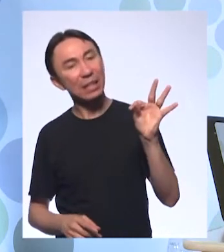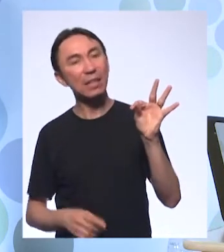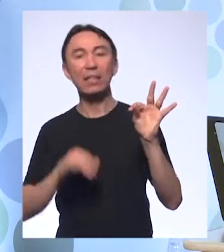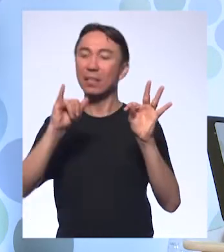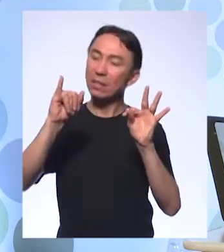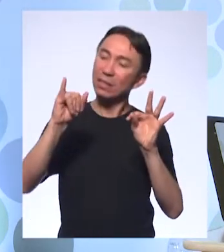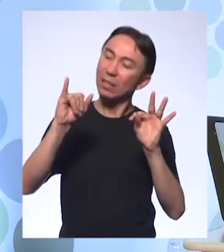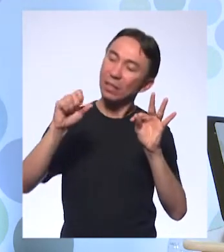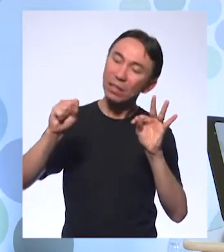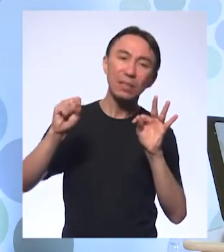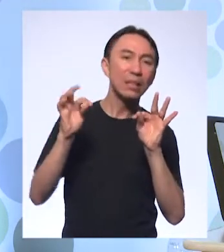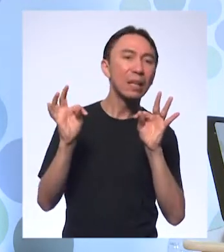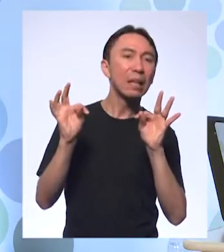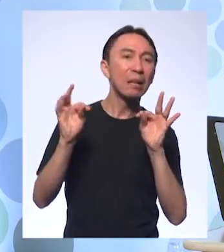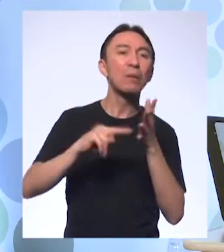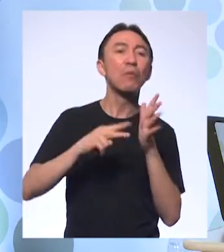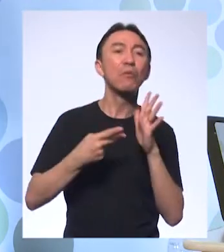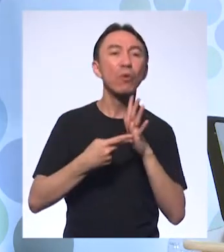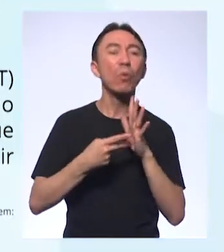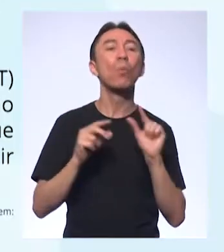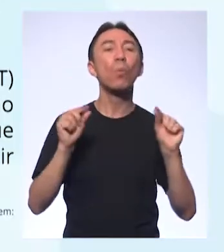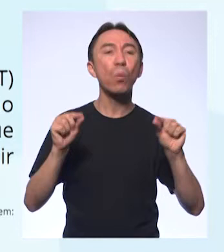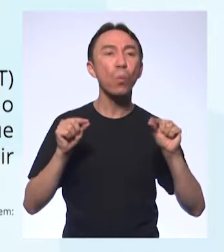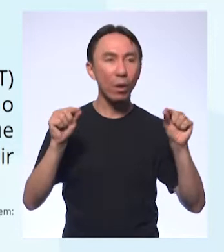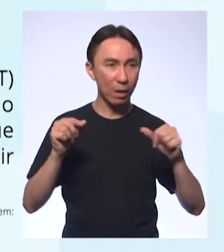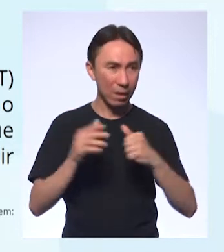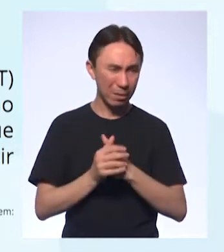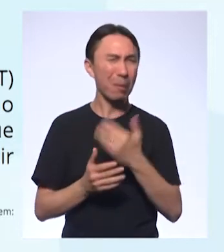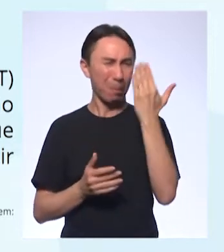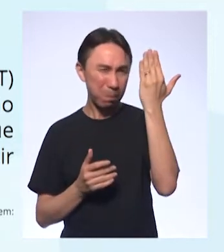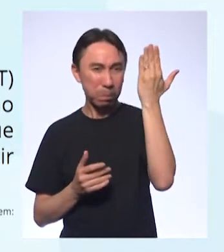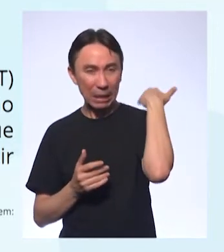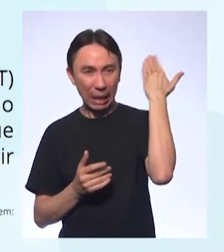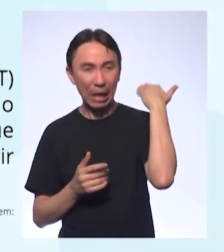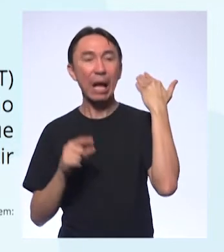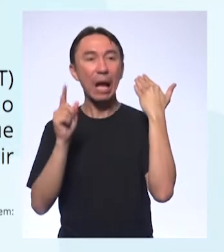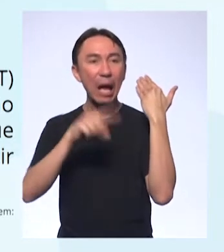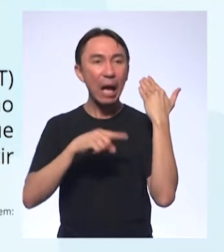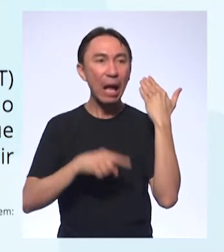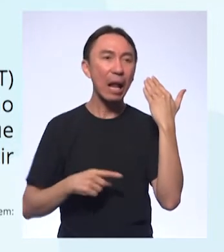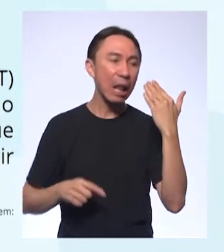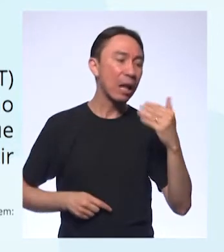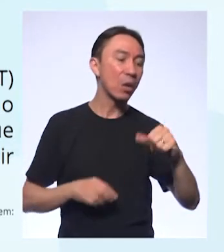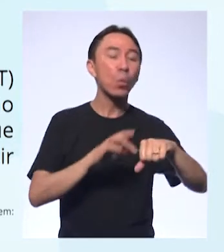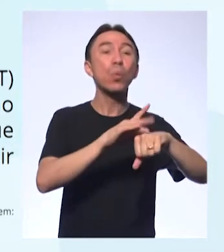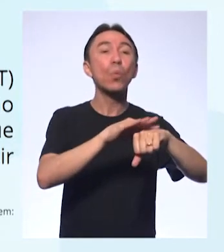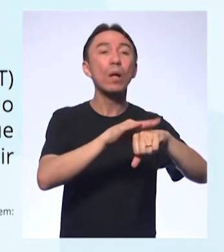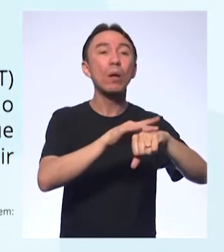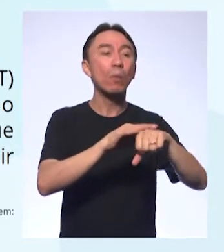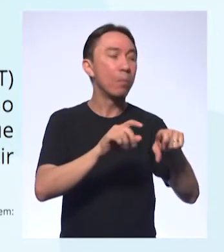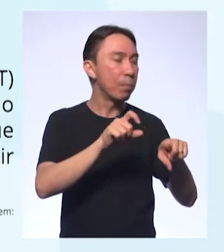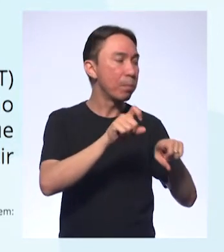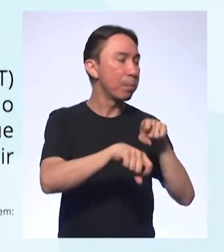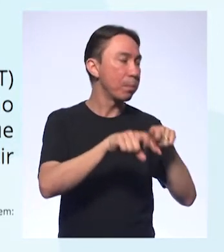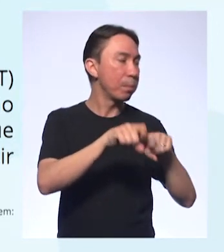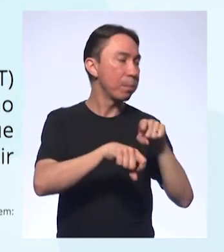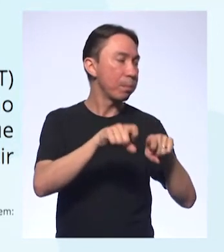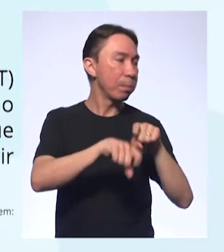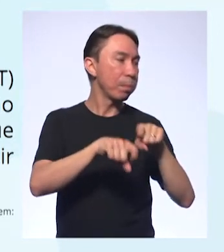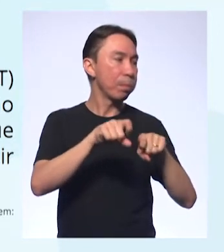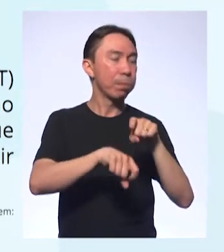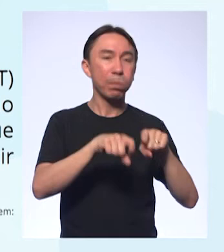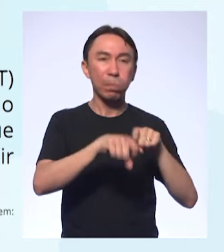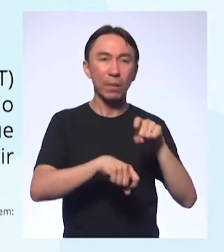certo? Então, essa terminologia antigamente chamava-se doença sexualmente transmissível, né? E até